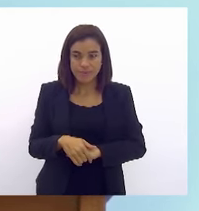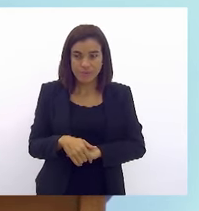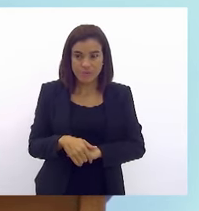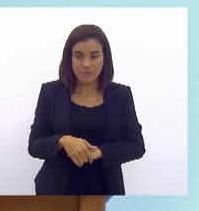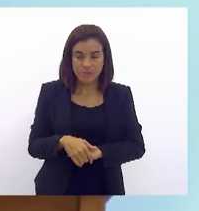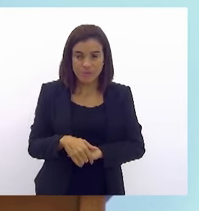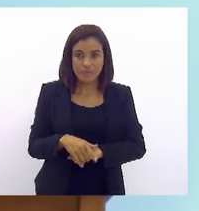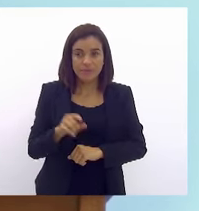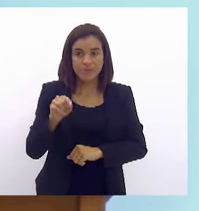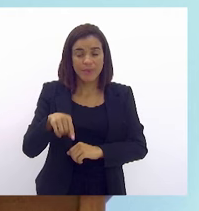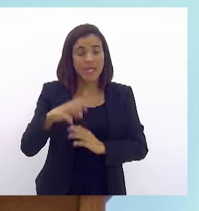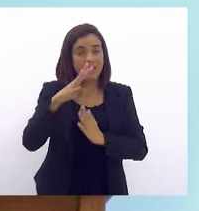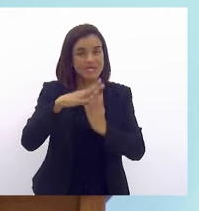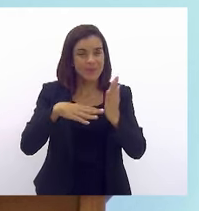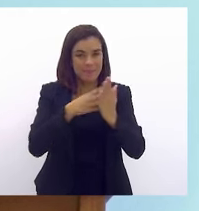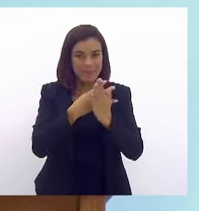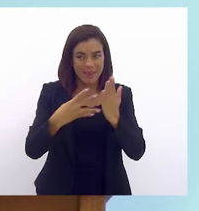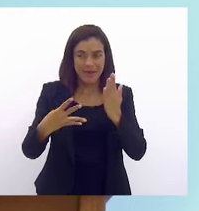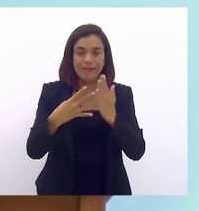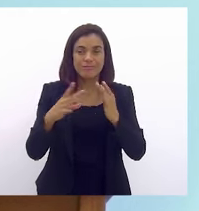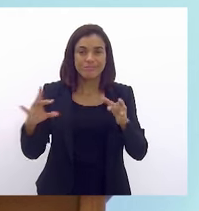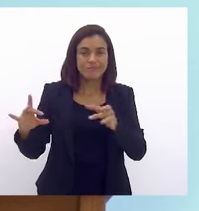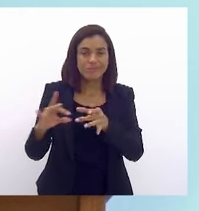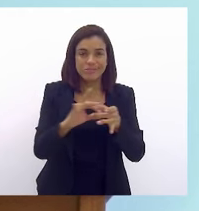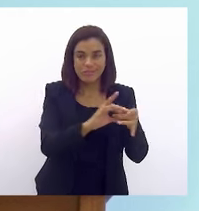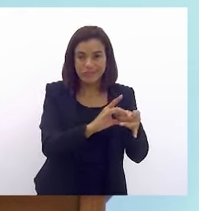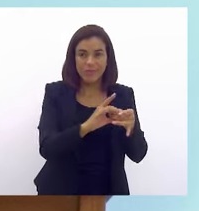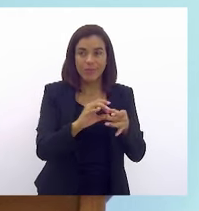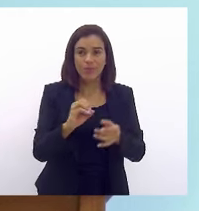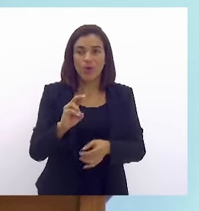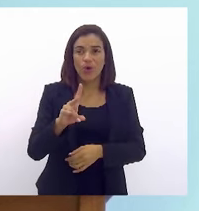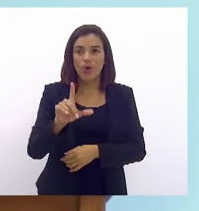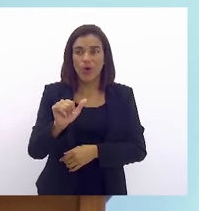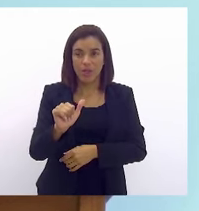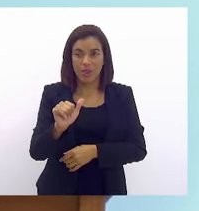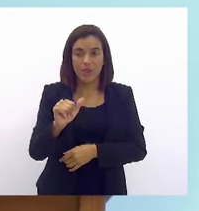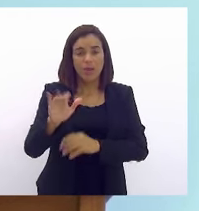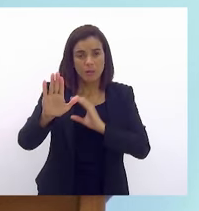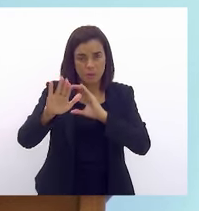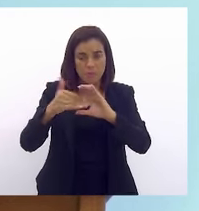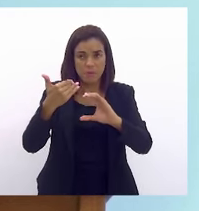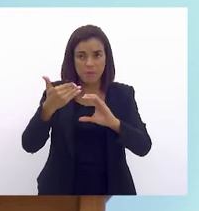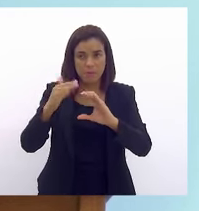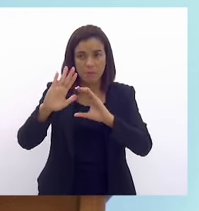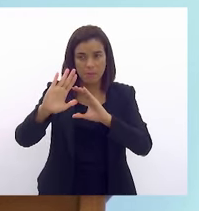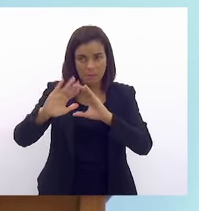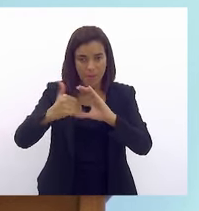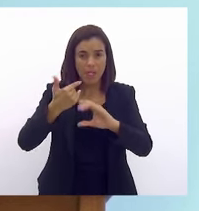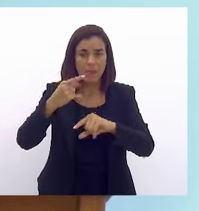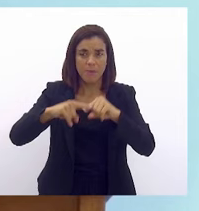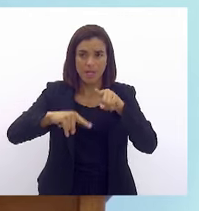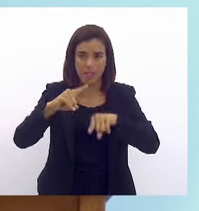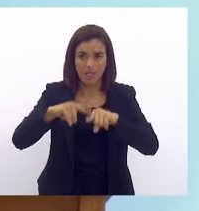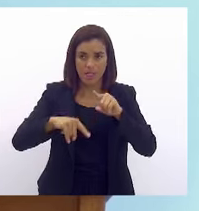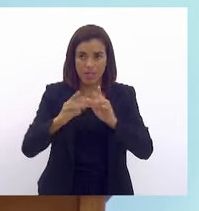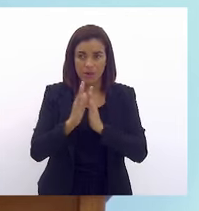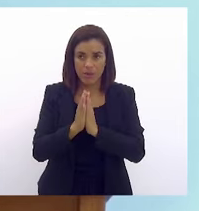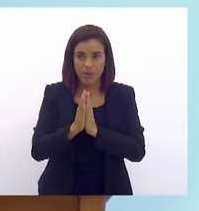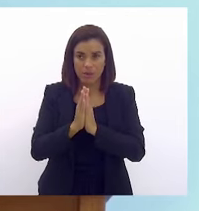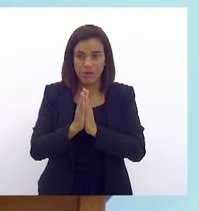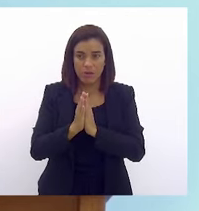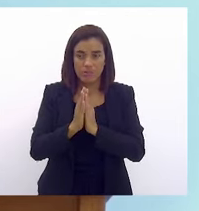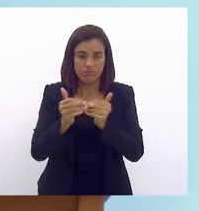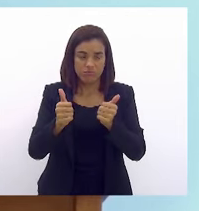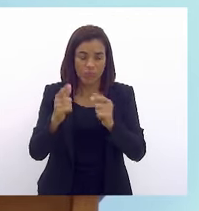esse plano de alinhamento de orla com manda para a gente foto disso depois. Oi? Manda material disso depois, foto.